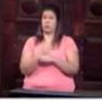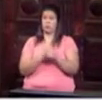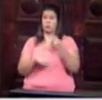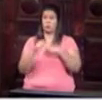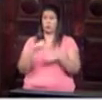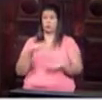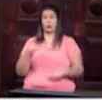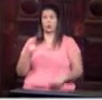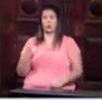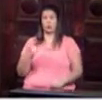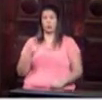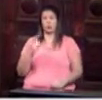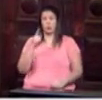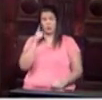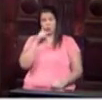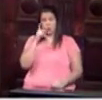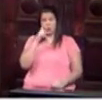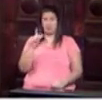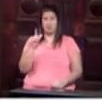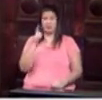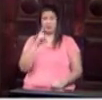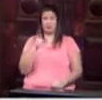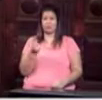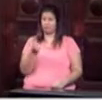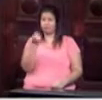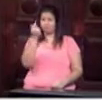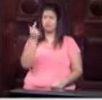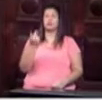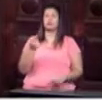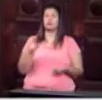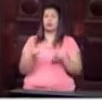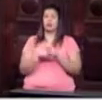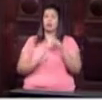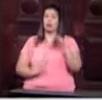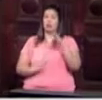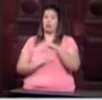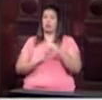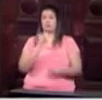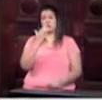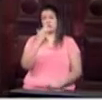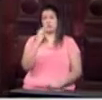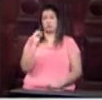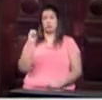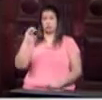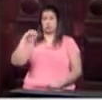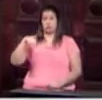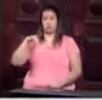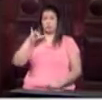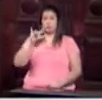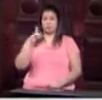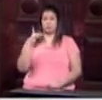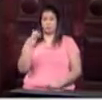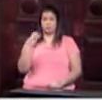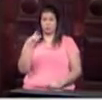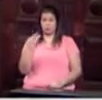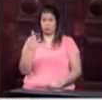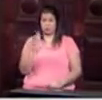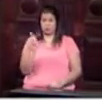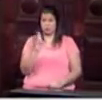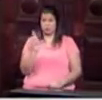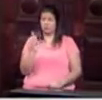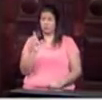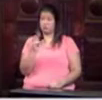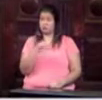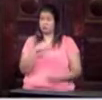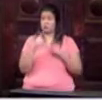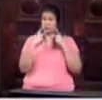imediatamente anterior até 100 milhões de reais. Aí nós já estamos tratando de um outro elemento. É a concessão da exclusão